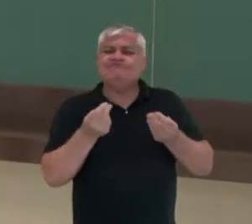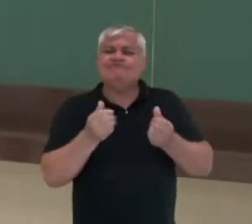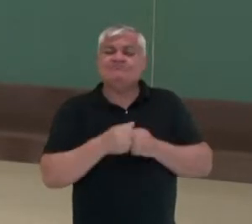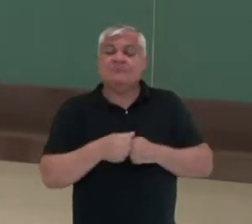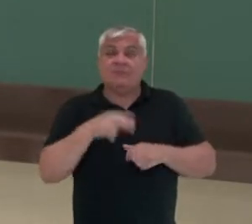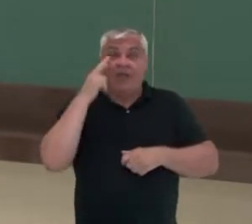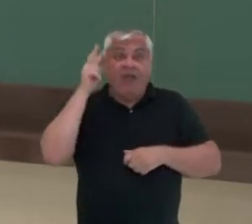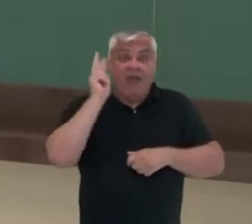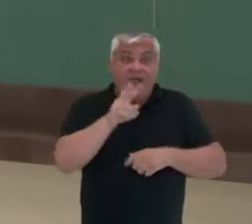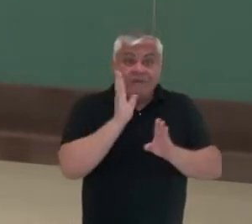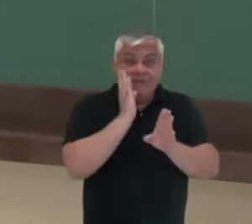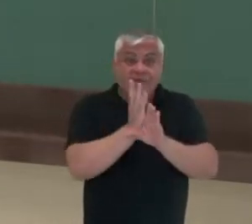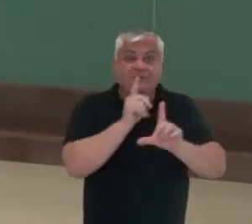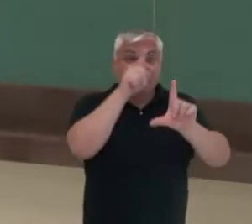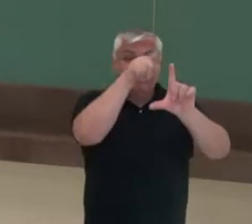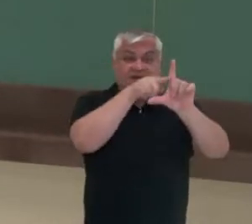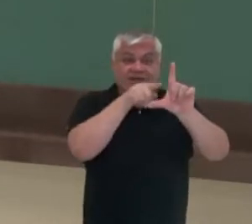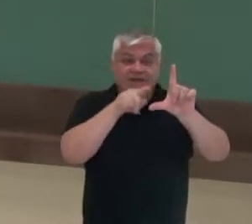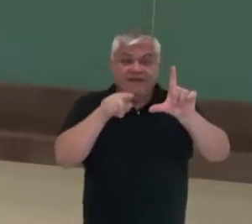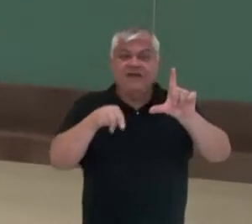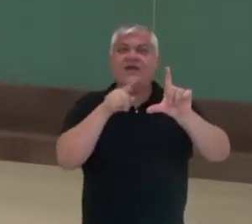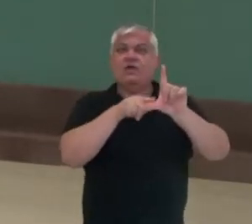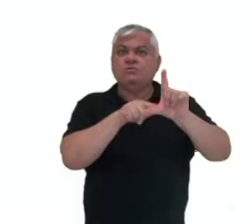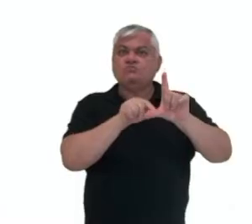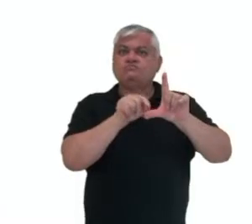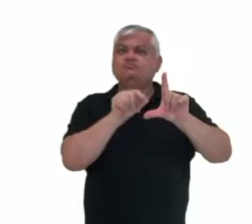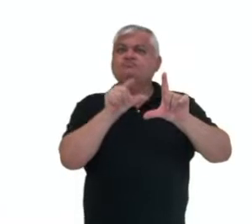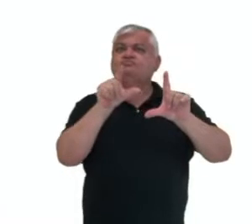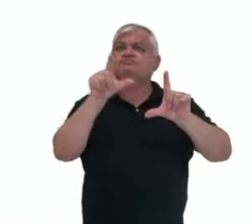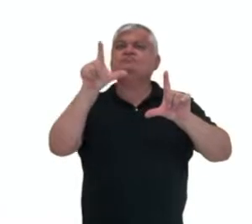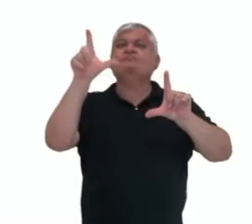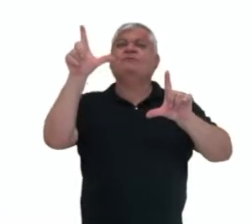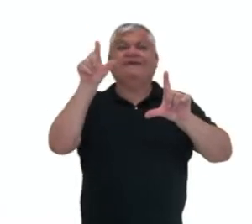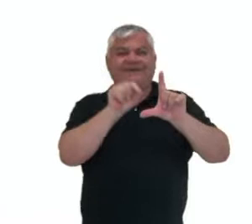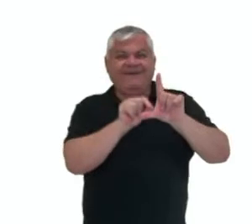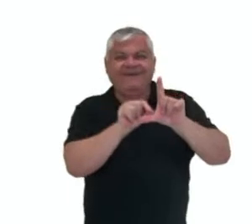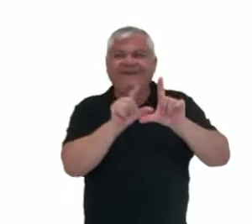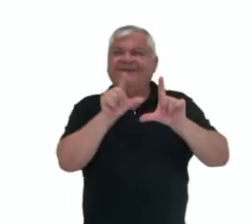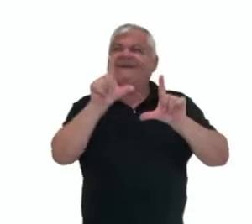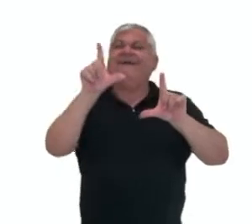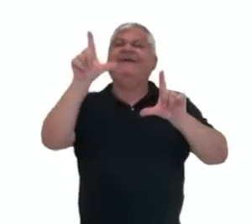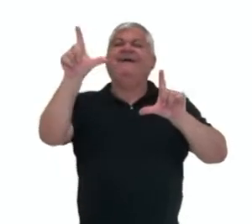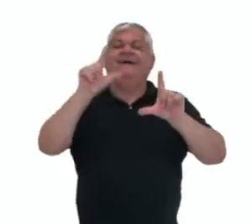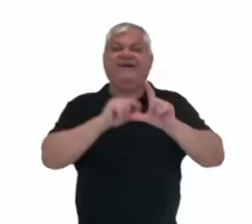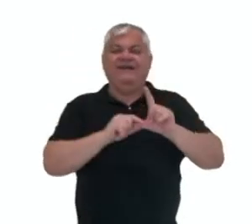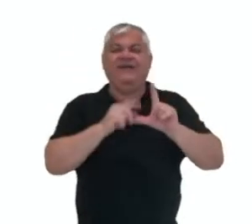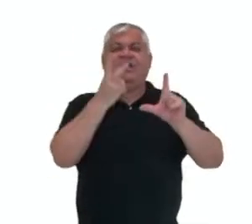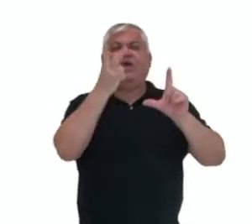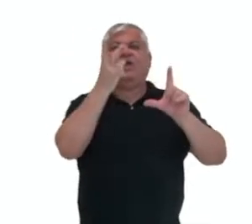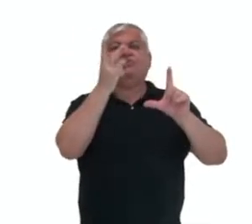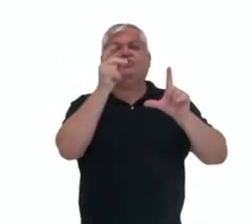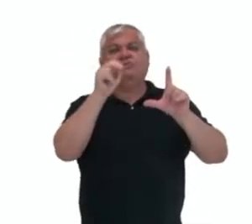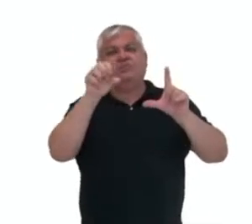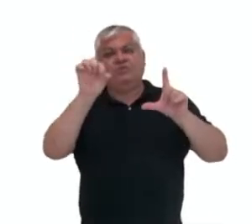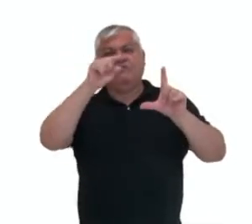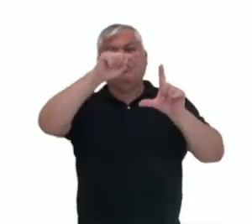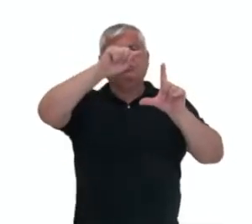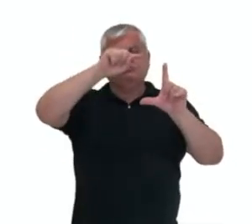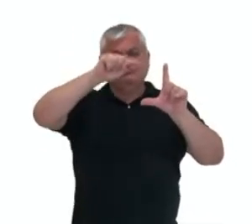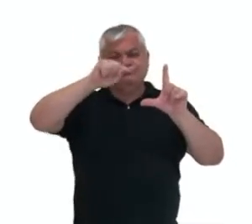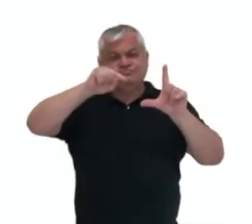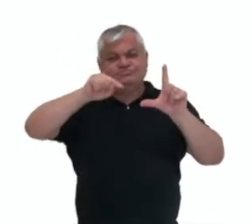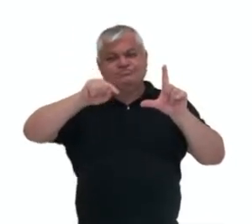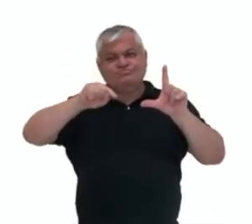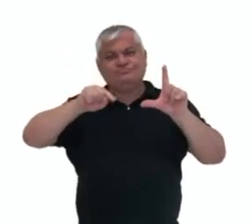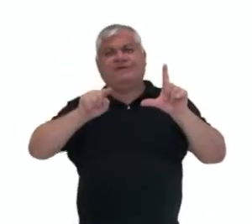olha para o gráfico, você já consegue ver que teve um aumento, né? Que foi aumentando, que aqui em 2009 acabou caindo um pouquinho, aí vai